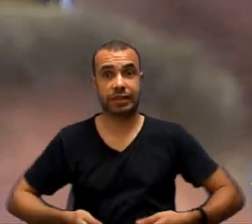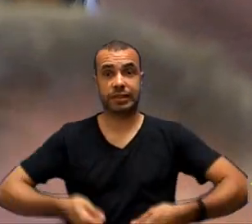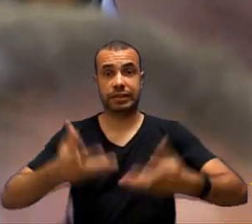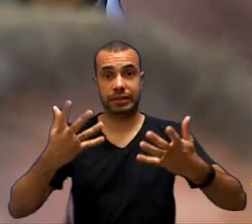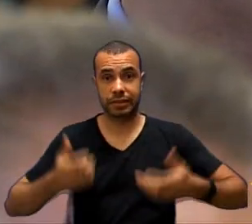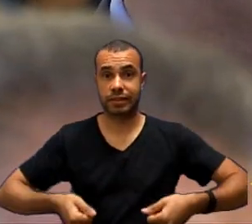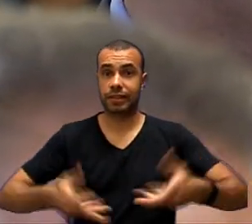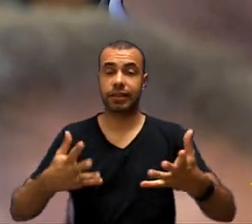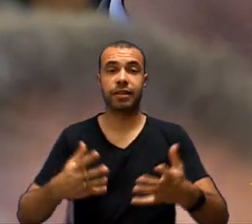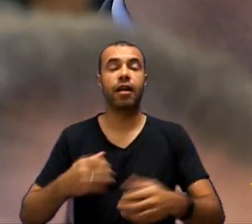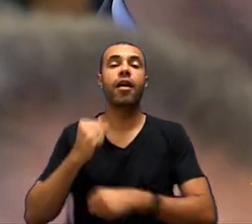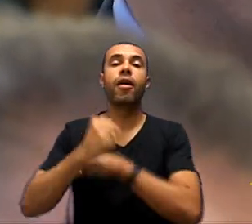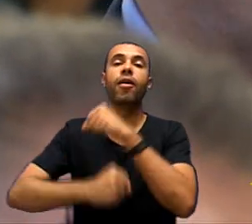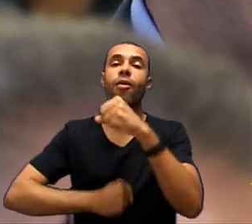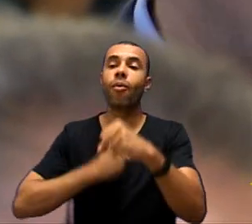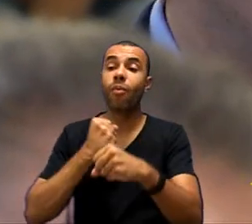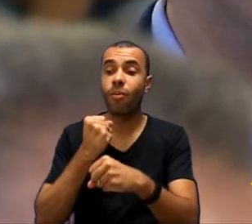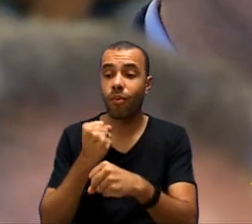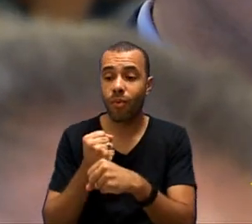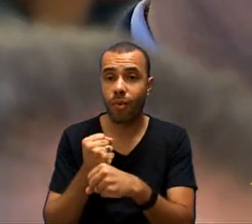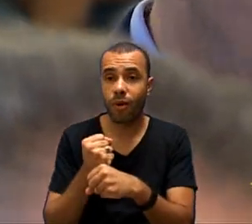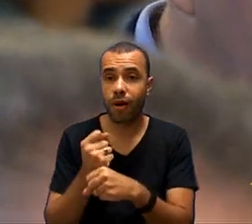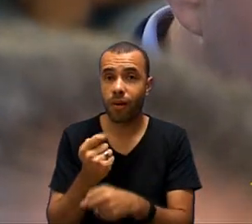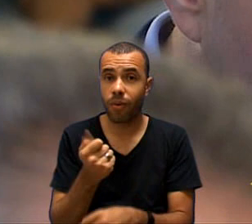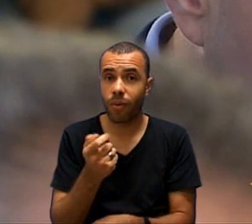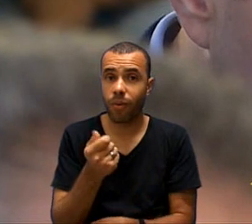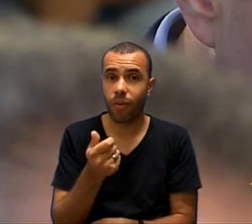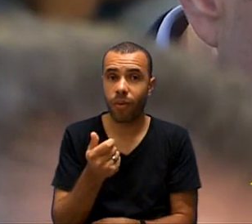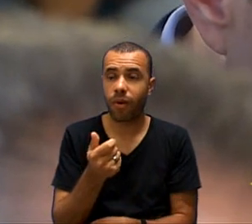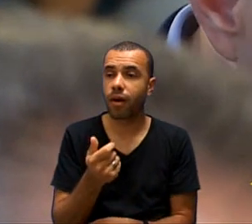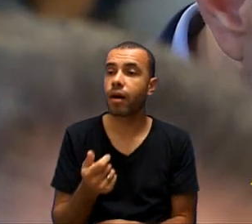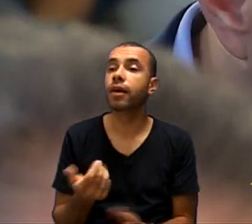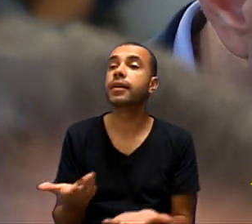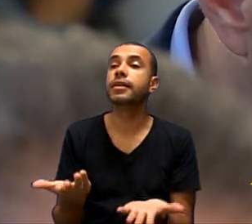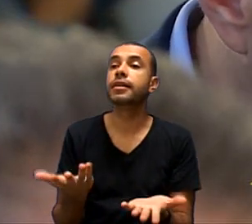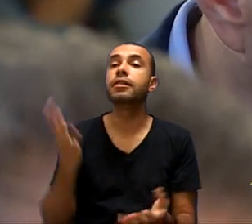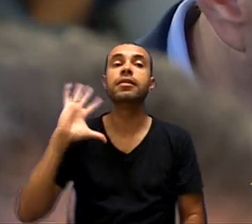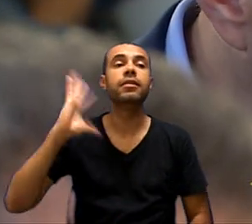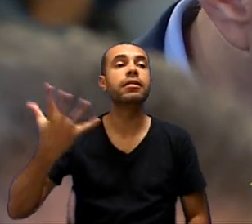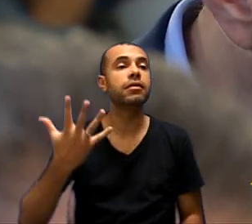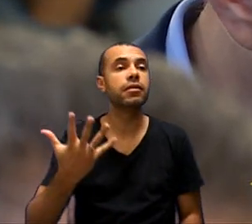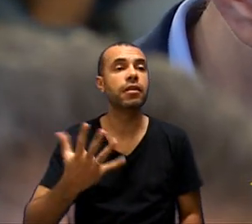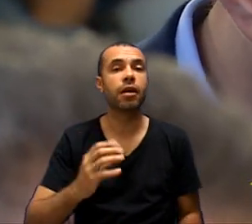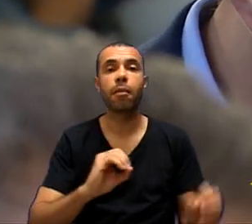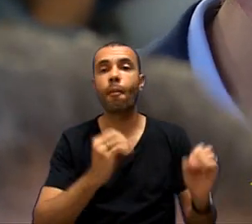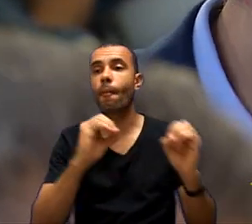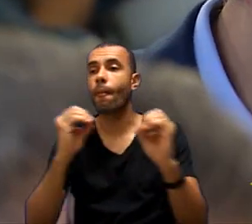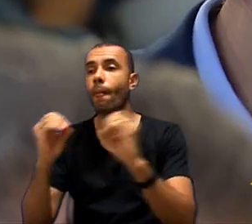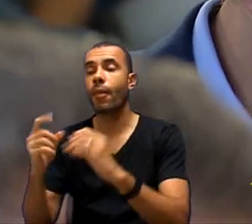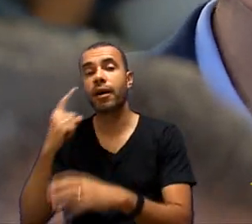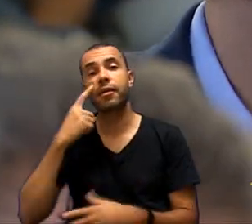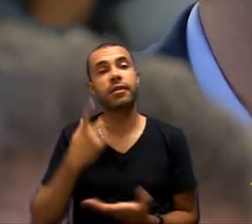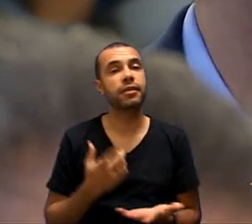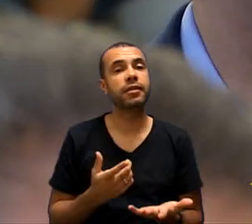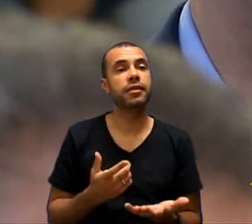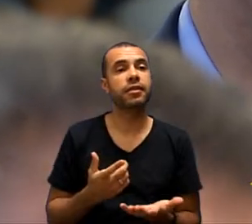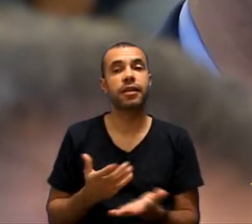ano, não aconteceu nada, está aqui, ó. Previsão de arrecadação